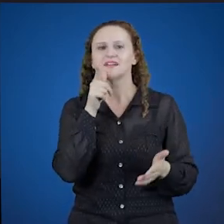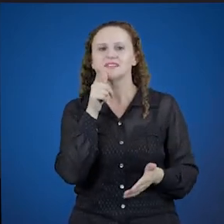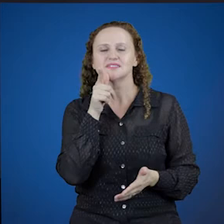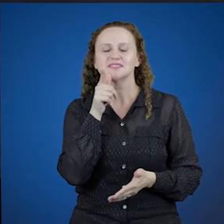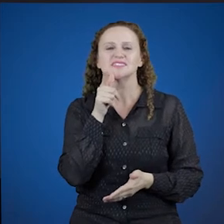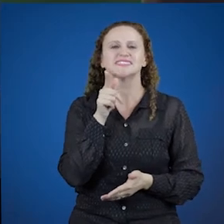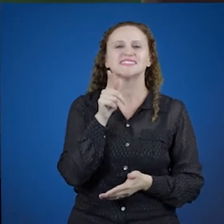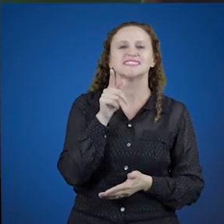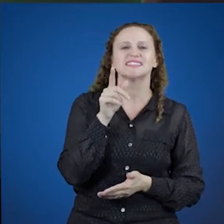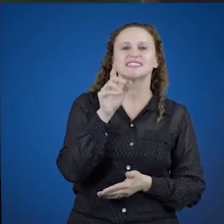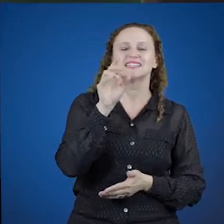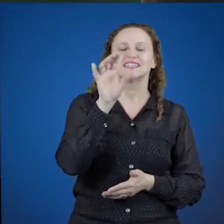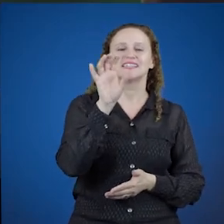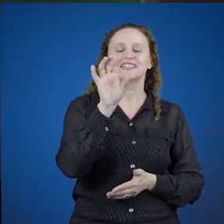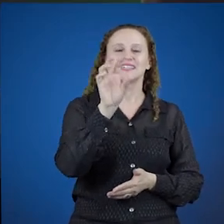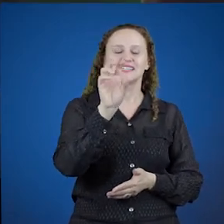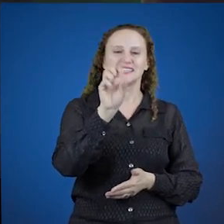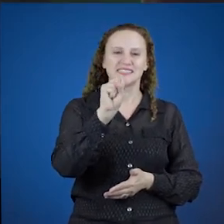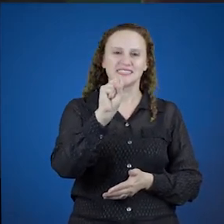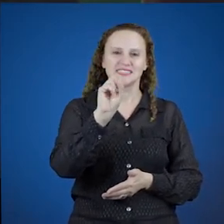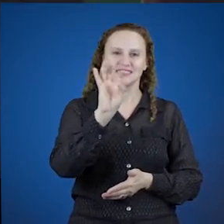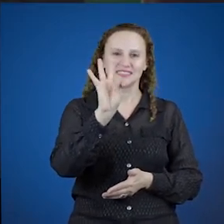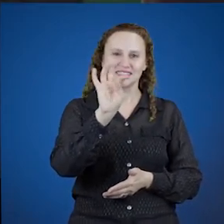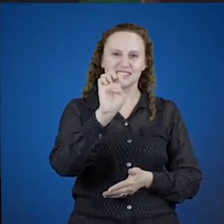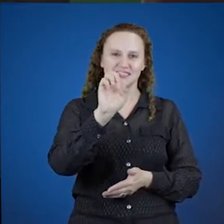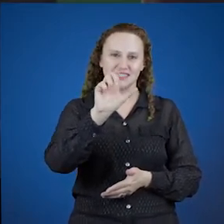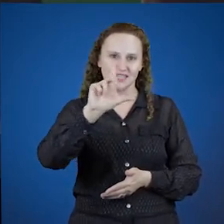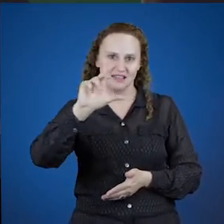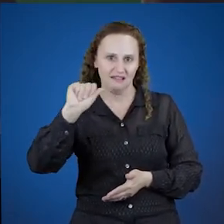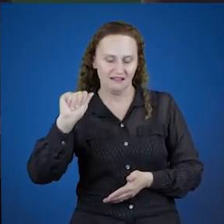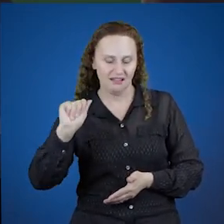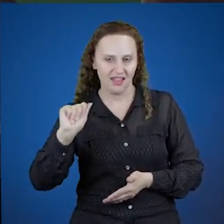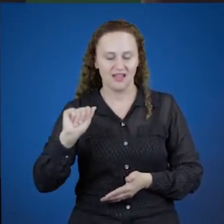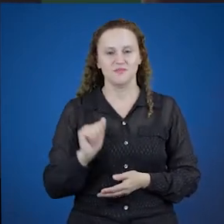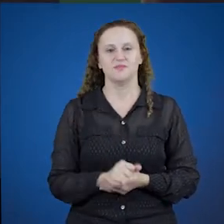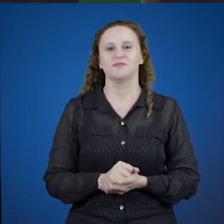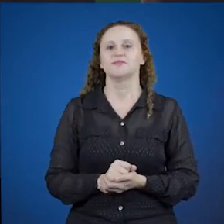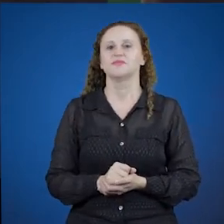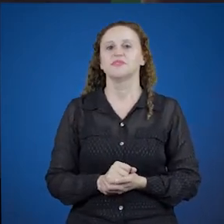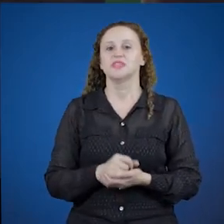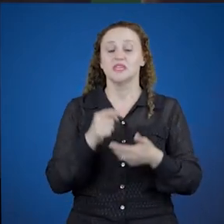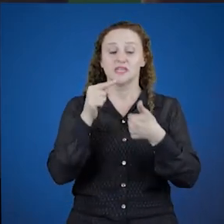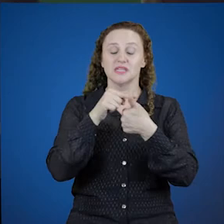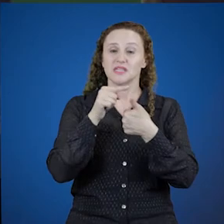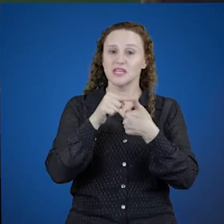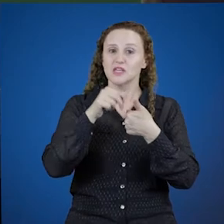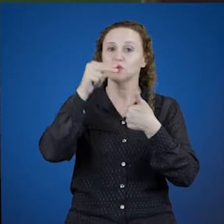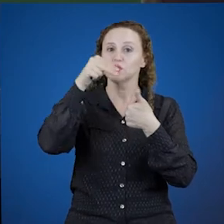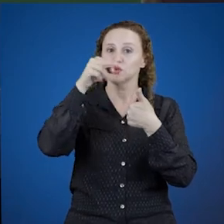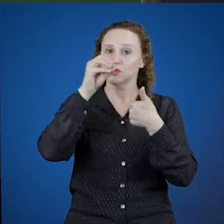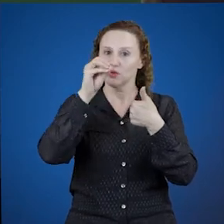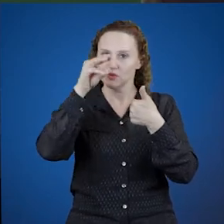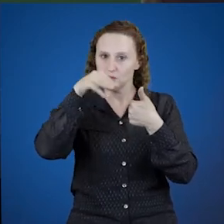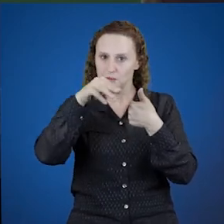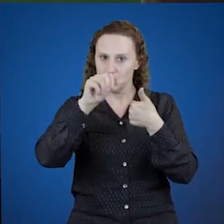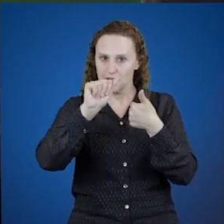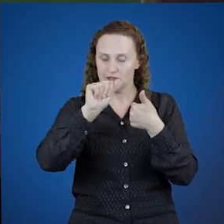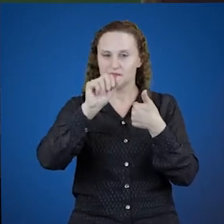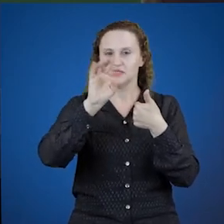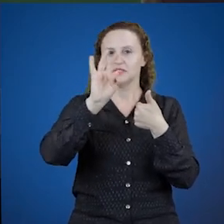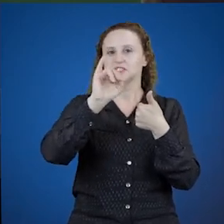a palavra Estela está escrita no caso nominativo e esse